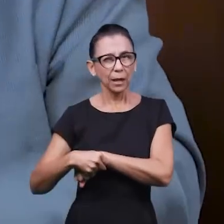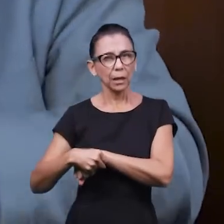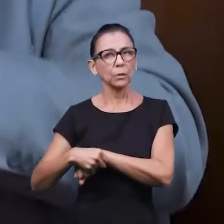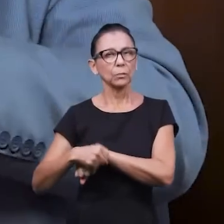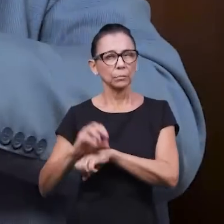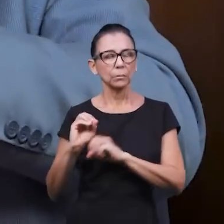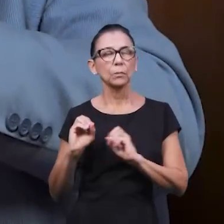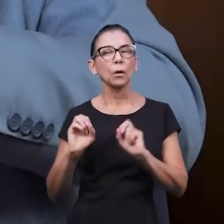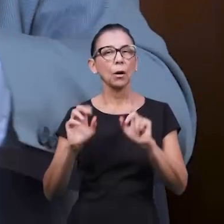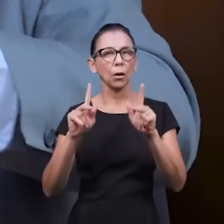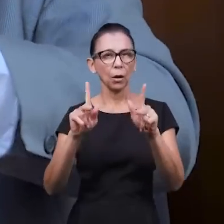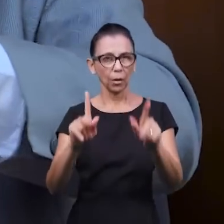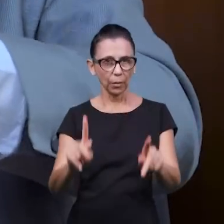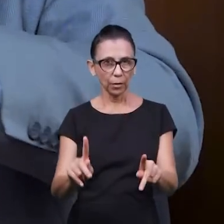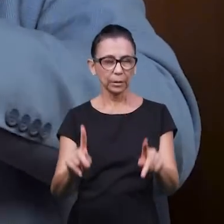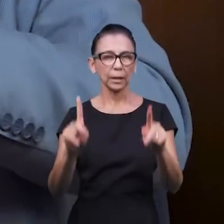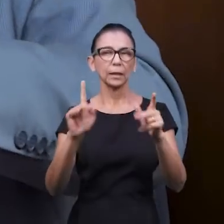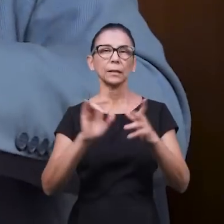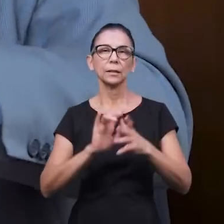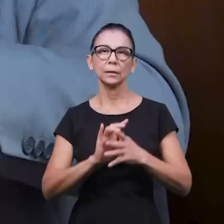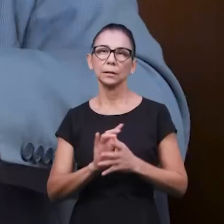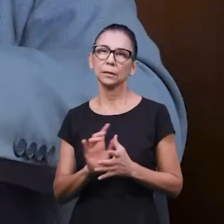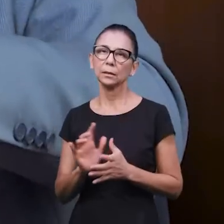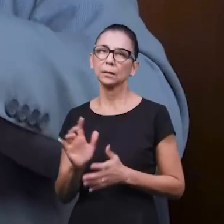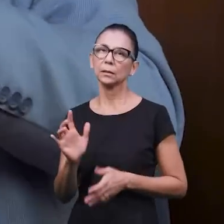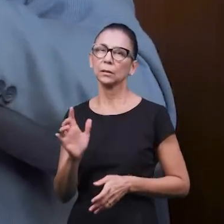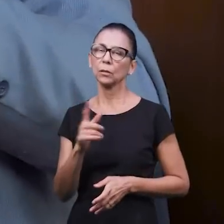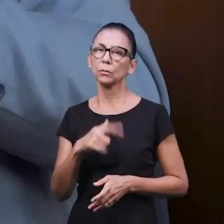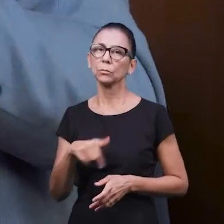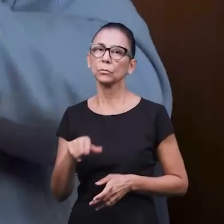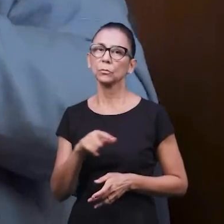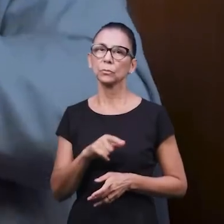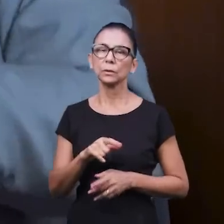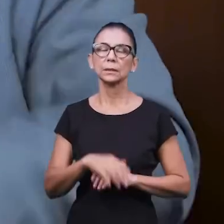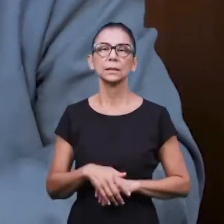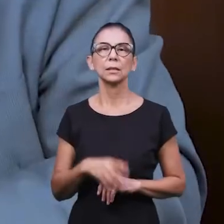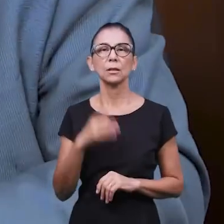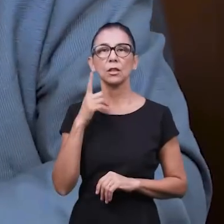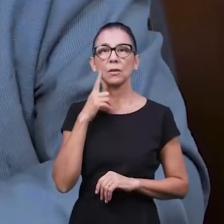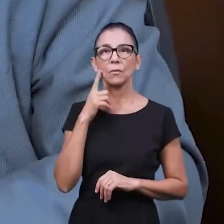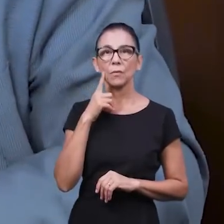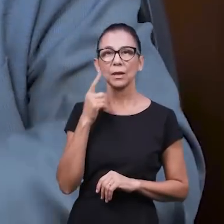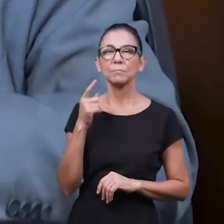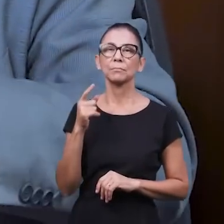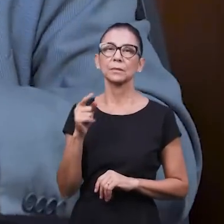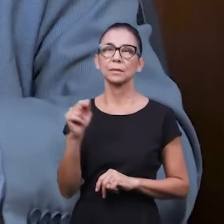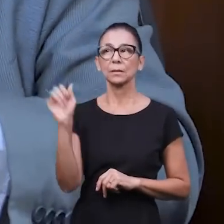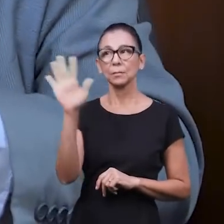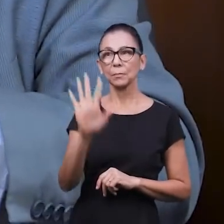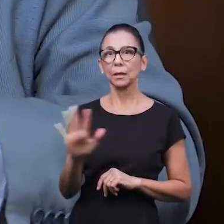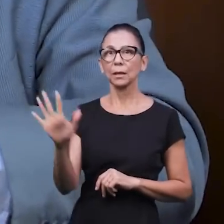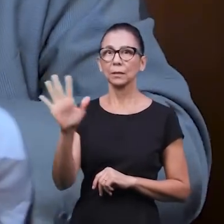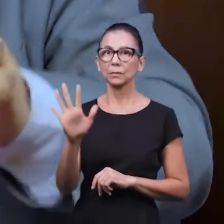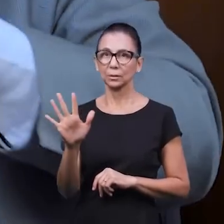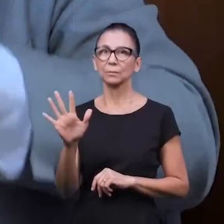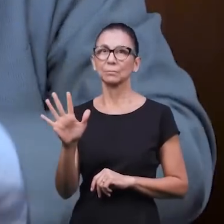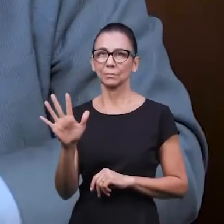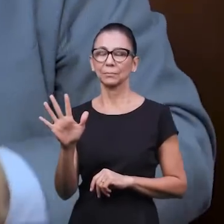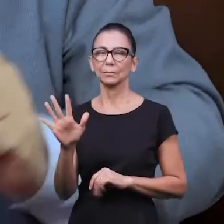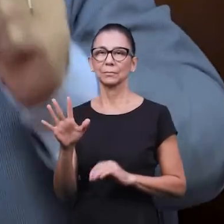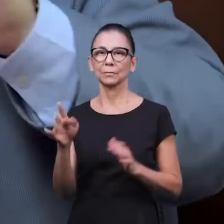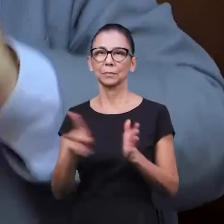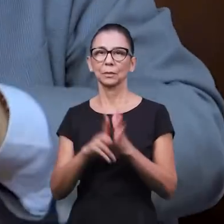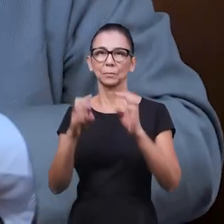longe o louvor. É de propósito que a gente quer que você também se perceba dentro desse ambiente do Manaim, que é maravilhoso, tá bom? Muito